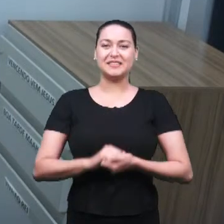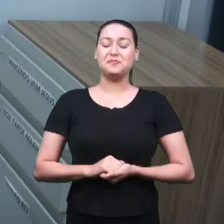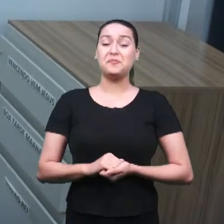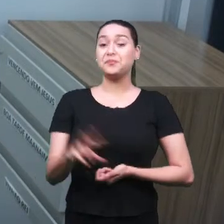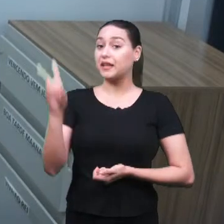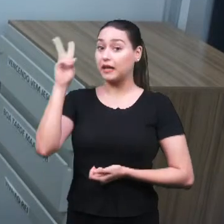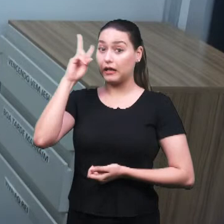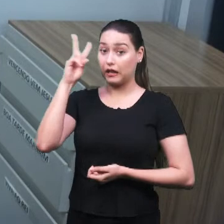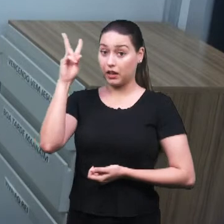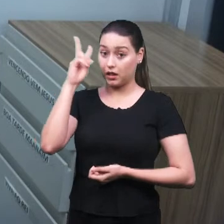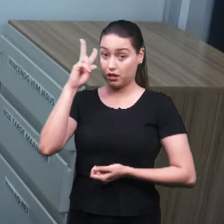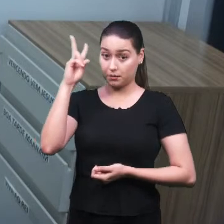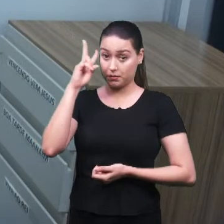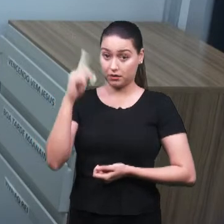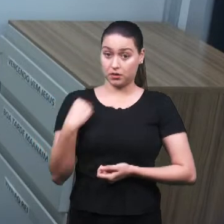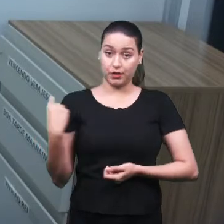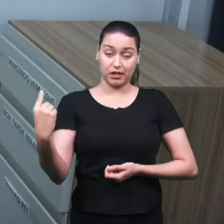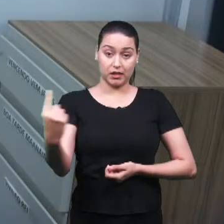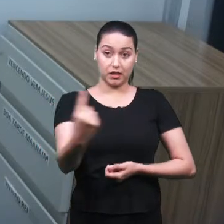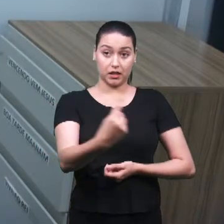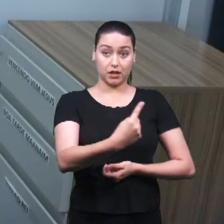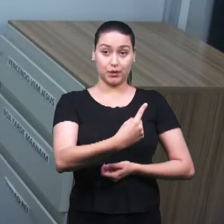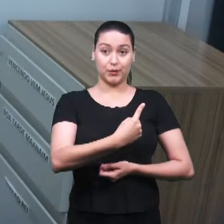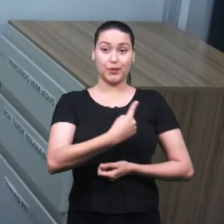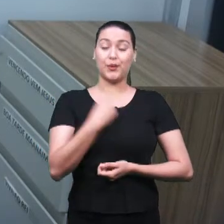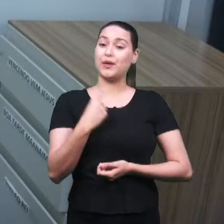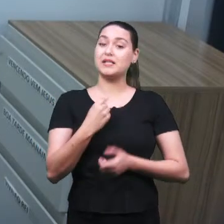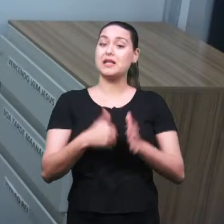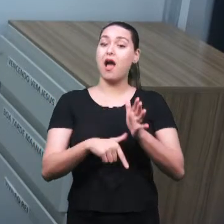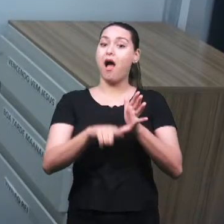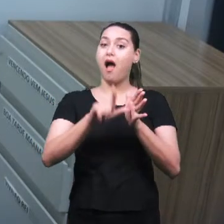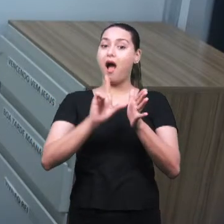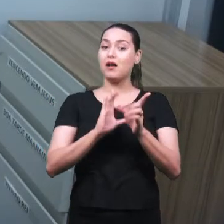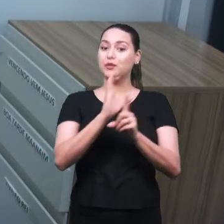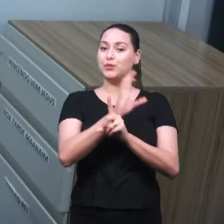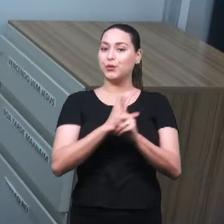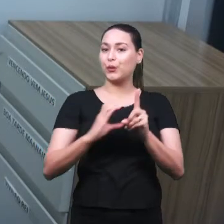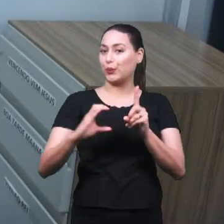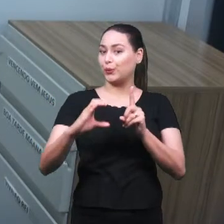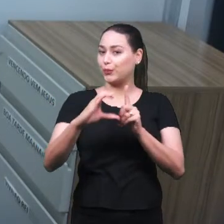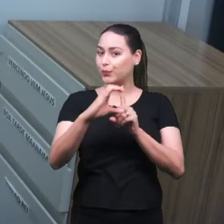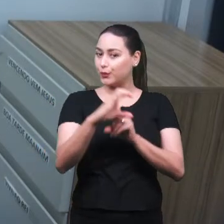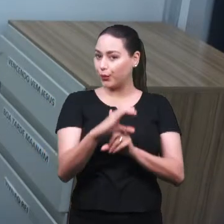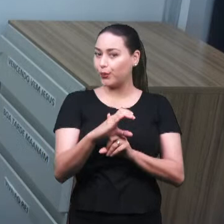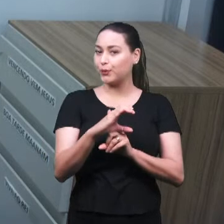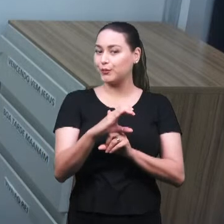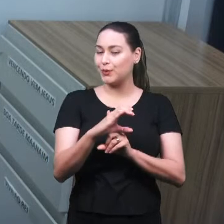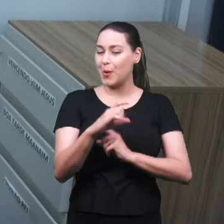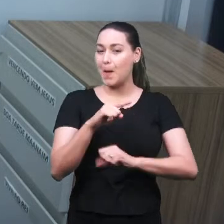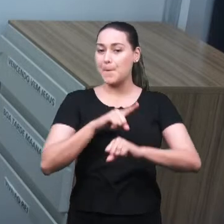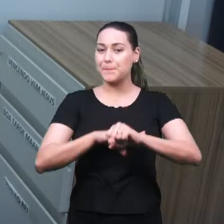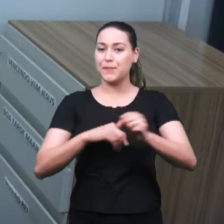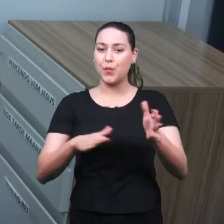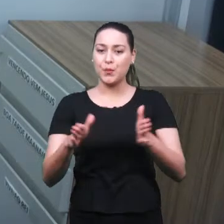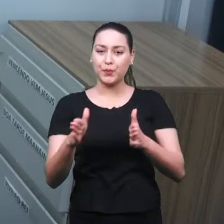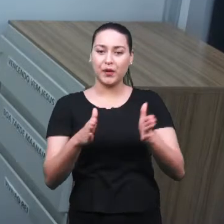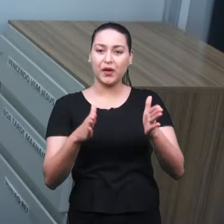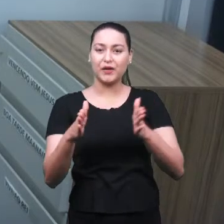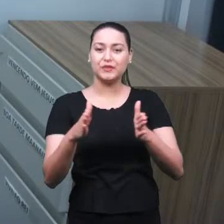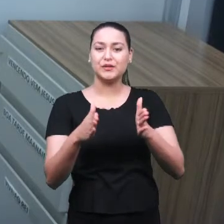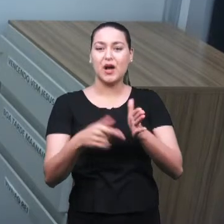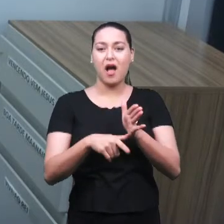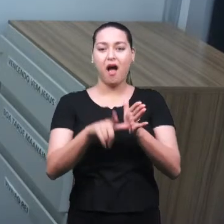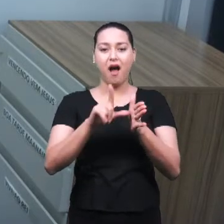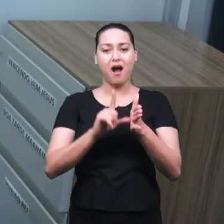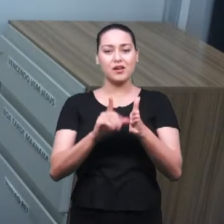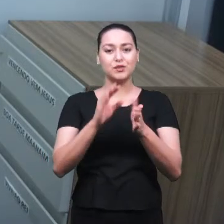lembrando que nós estamos com o nosso pré-culto. O que é o pré-culto? O pré-culto são momentos que antecedem o culto da noite,